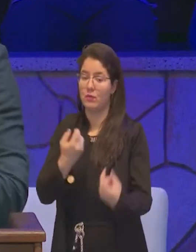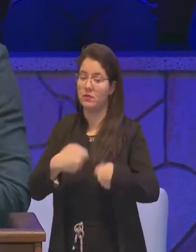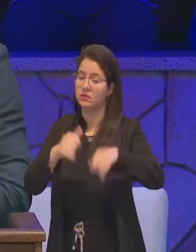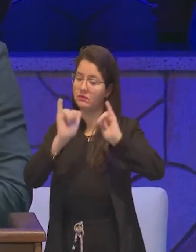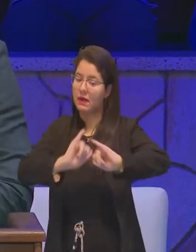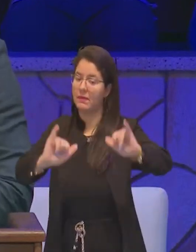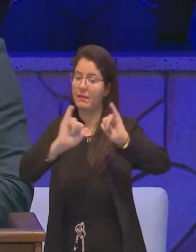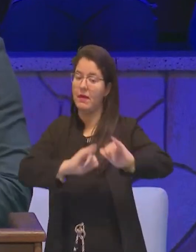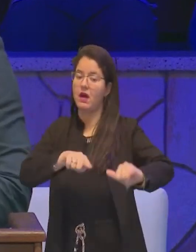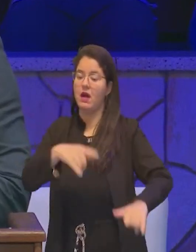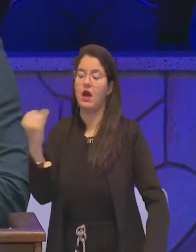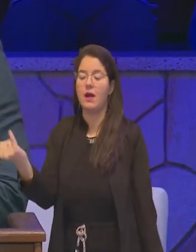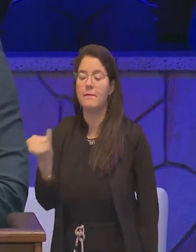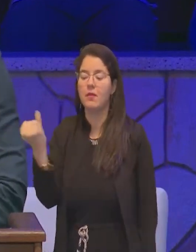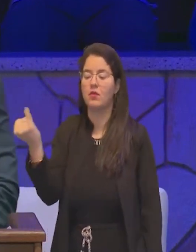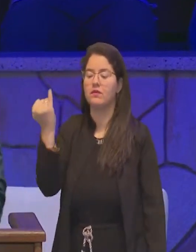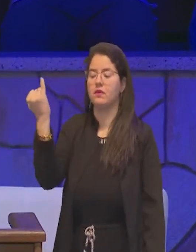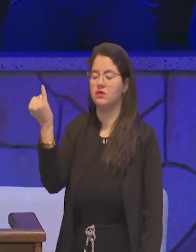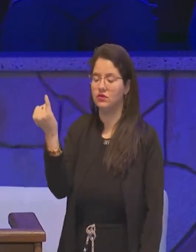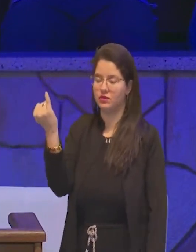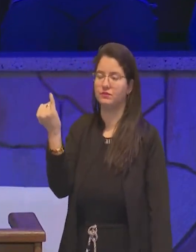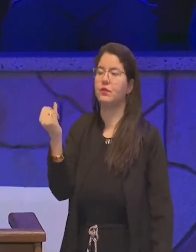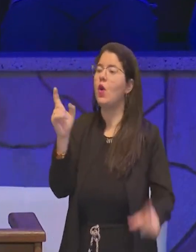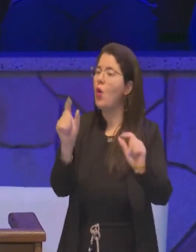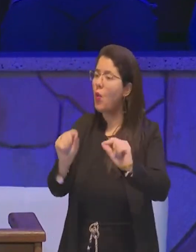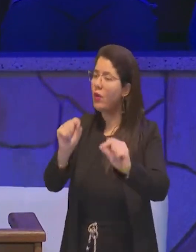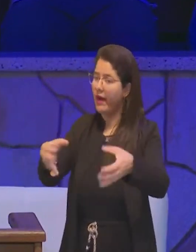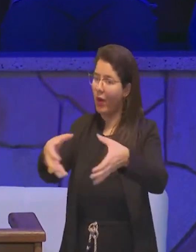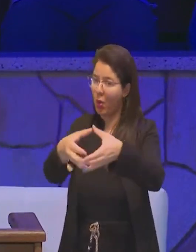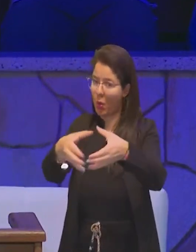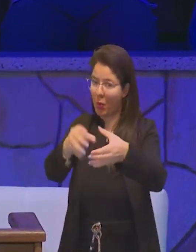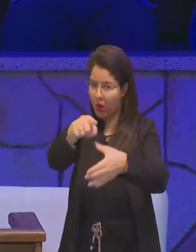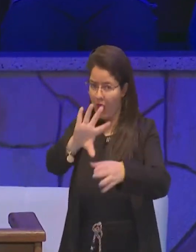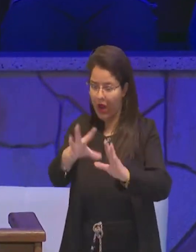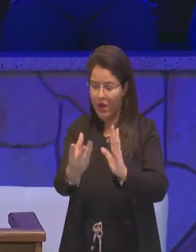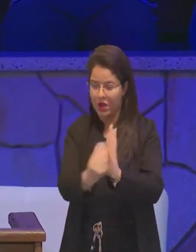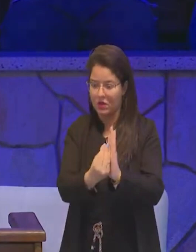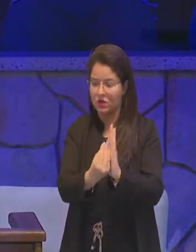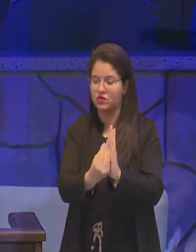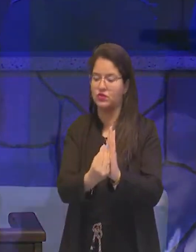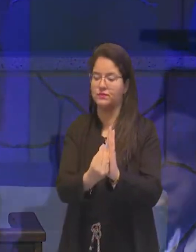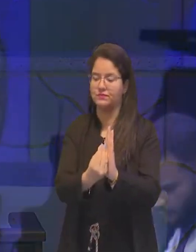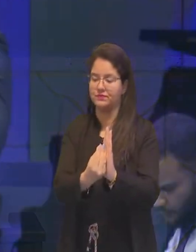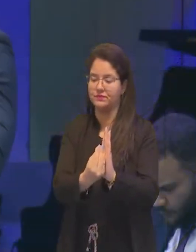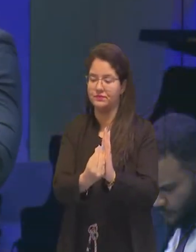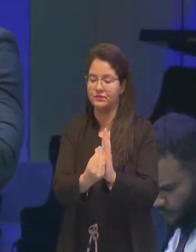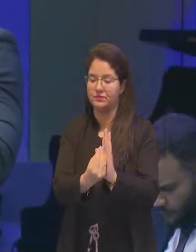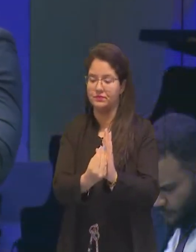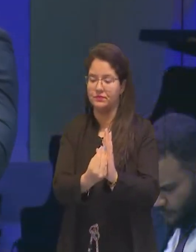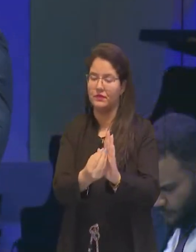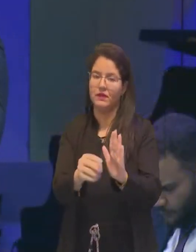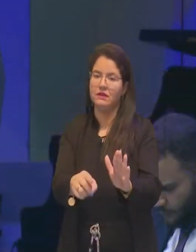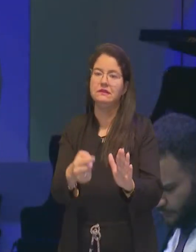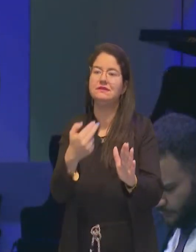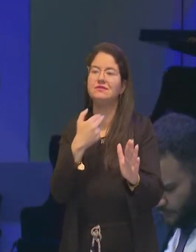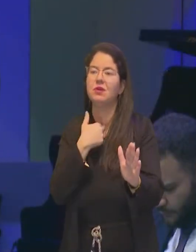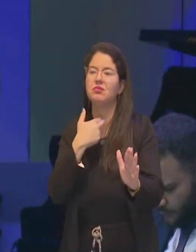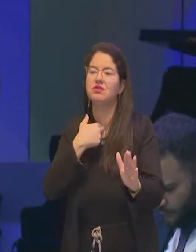importante para que aquela igreja não viesse a esmorecer